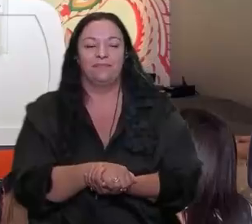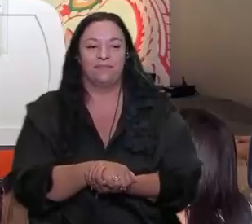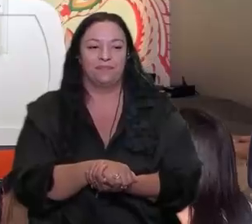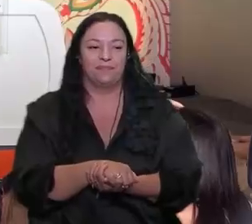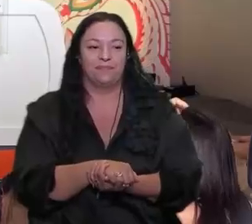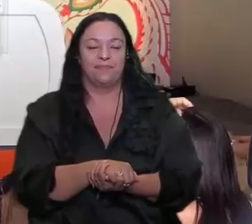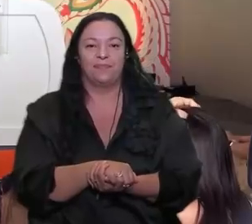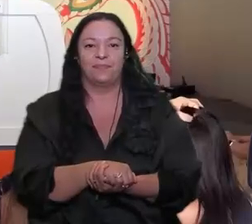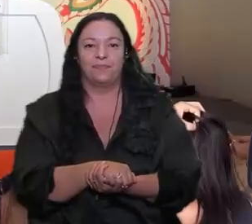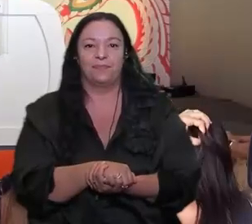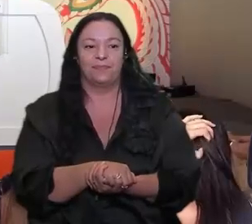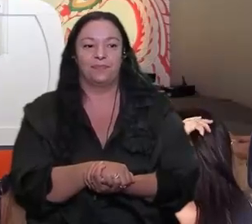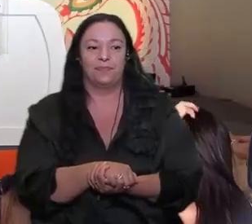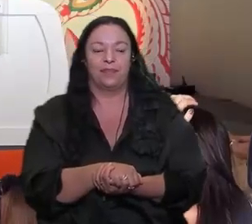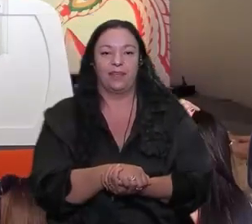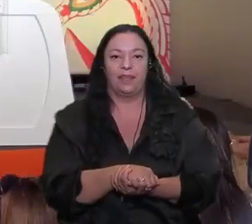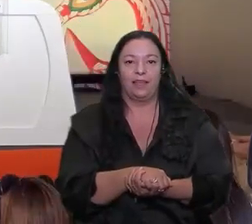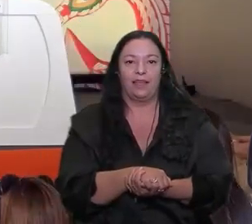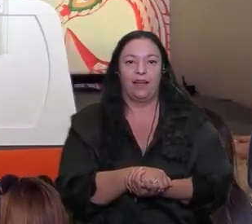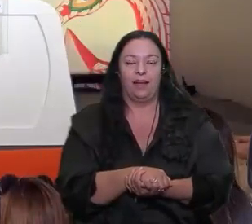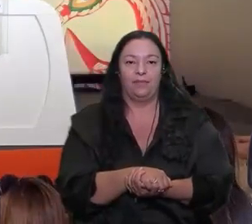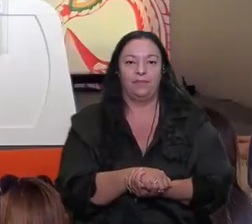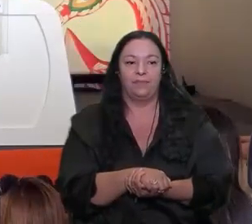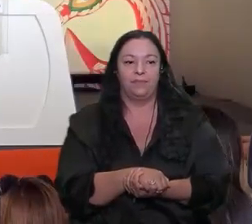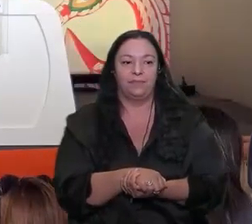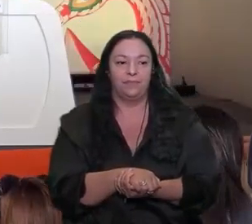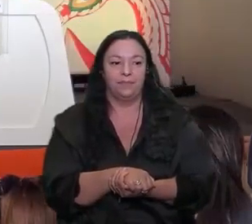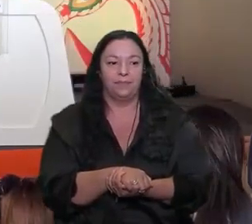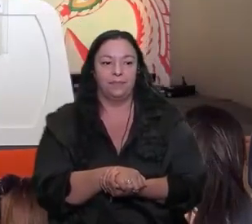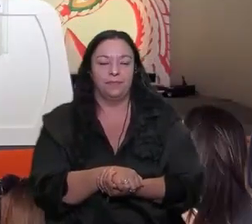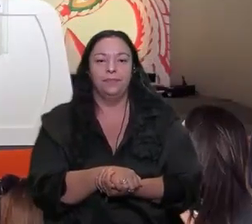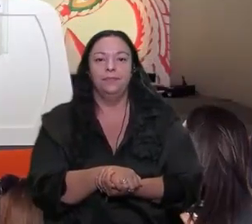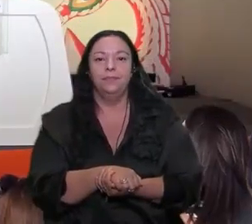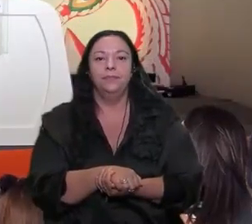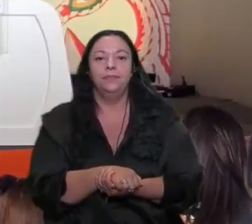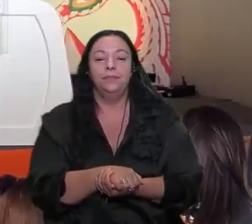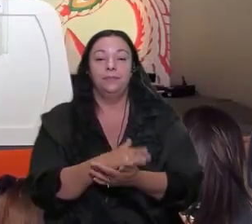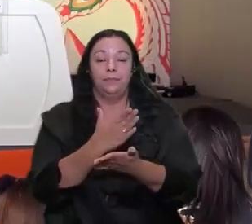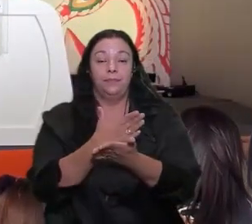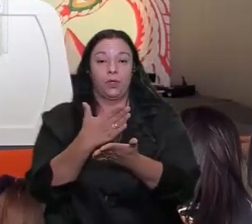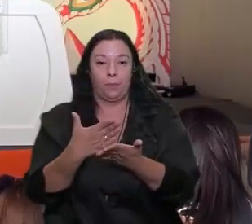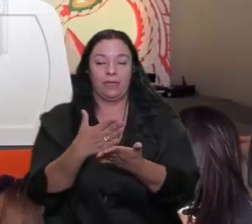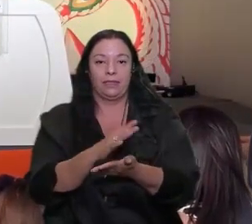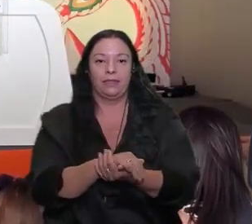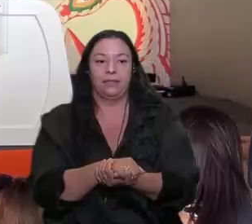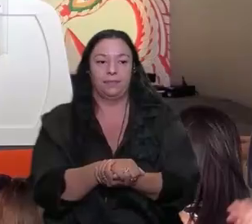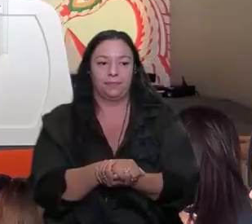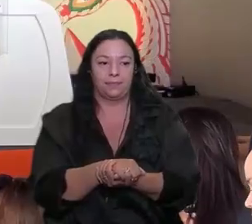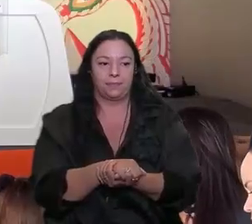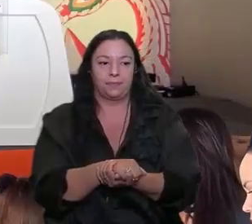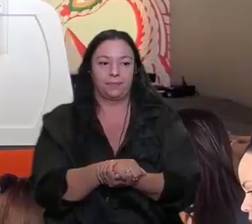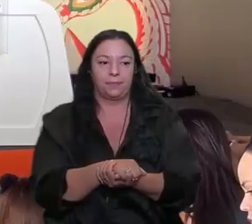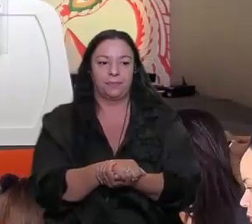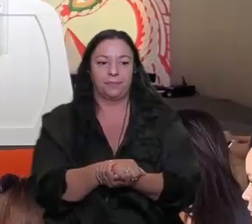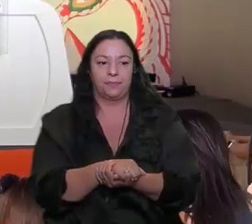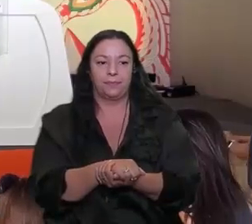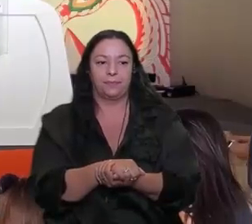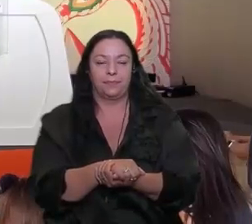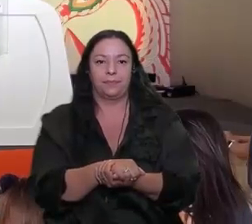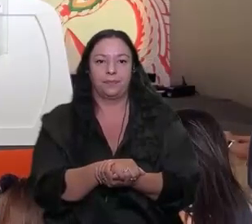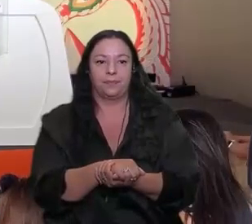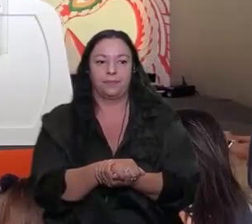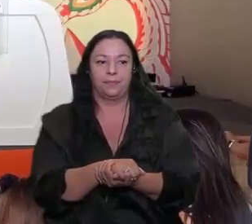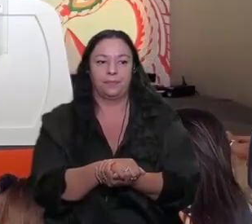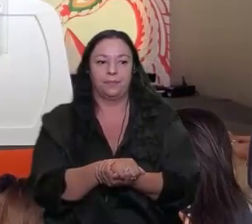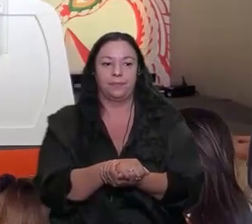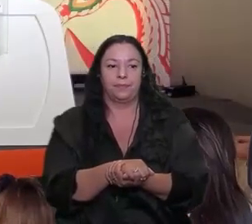como seus nomes. Ao fundo, compondo o cenário, há um toldo grande em xadrez de tons vinho e azul escuro. À direita, há um